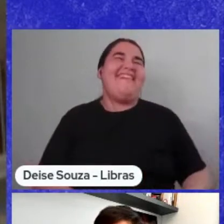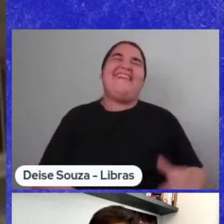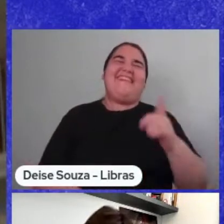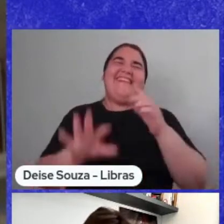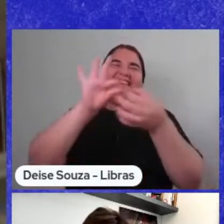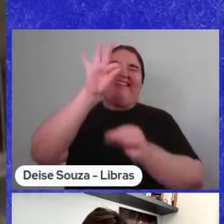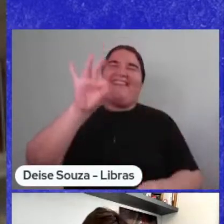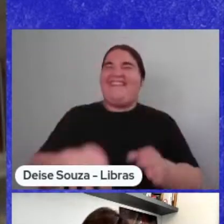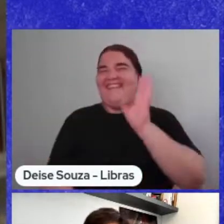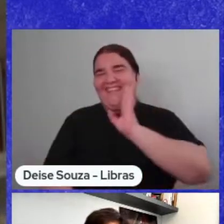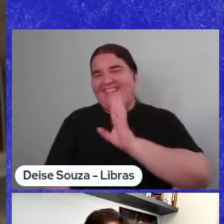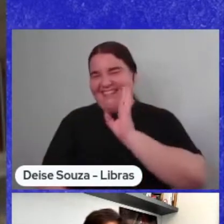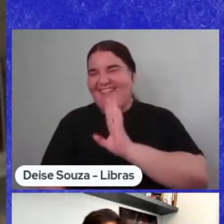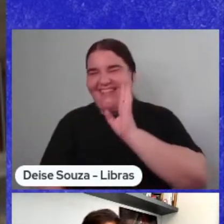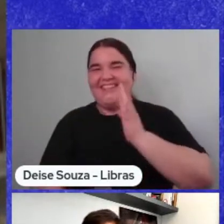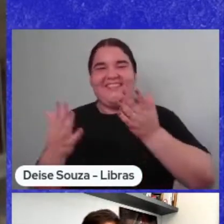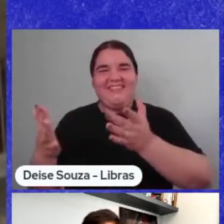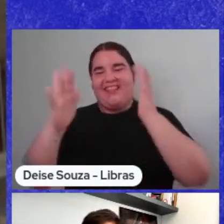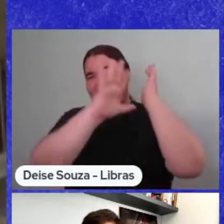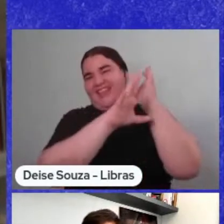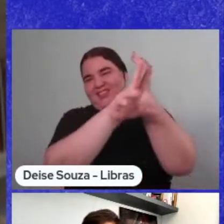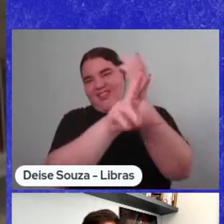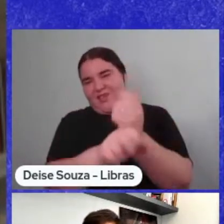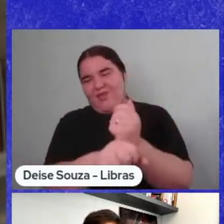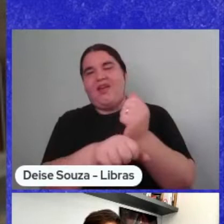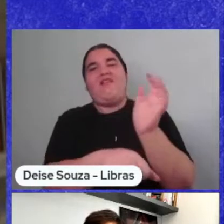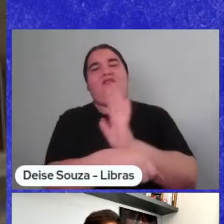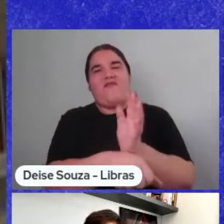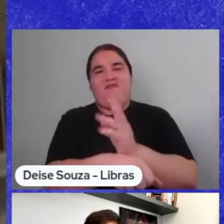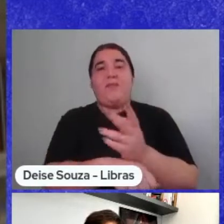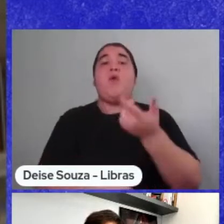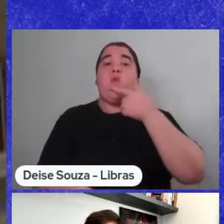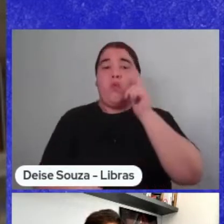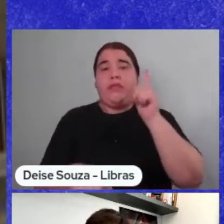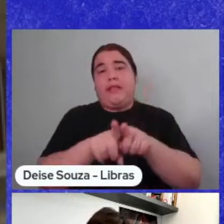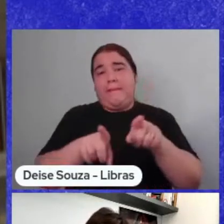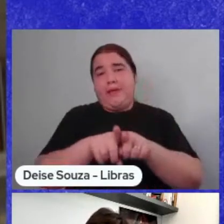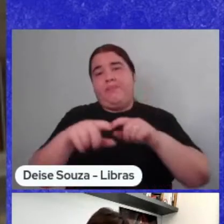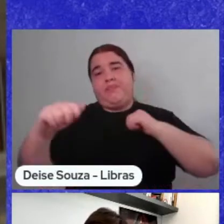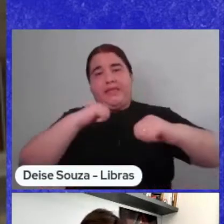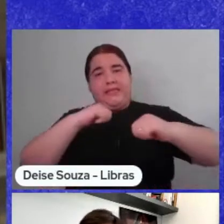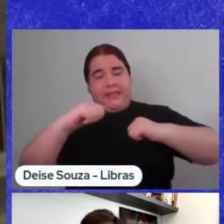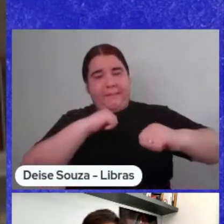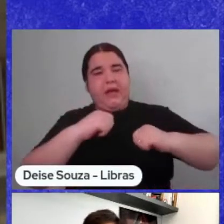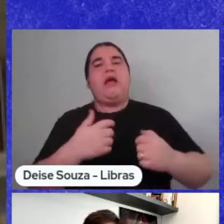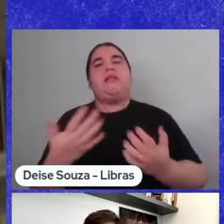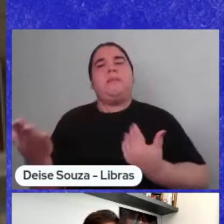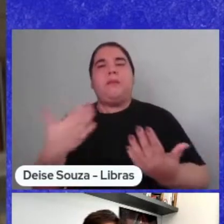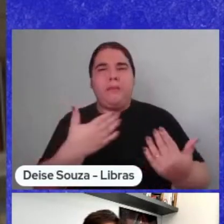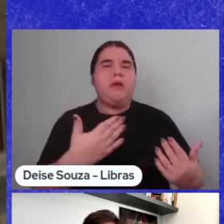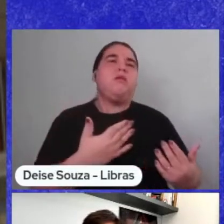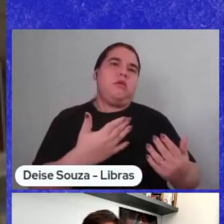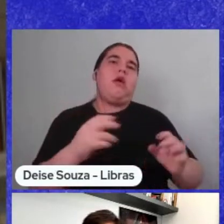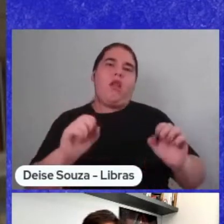É muito legal ver a trajetória desses filmes aqui. Ontem também nos debates, a gente conversando. Enfim, a gente vai falar mais agora. E já que estamos falando